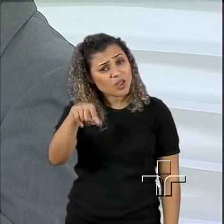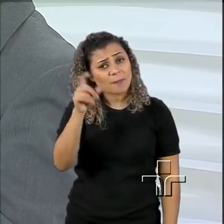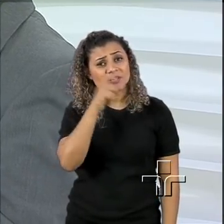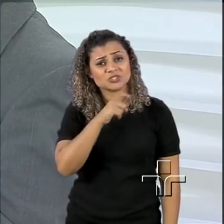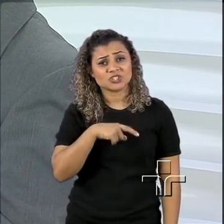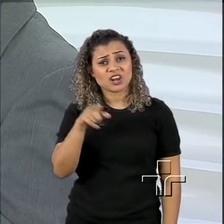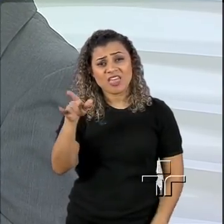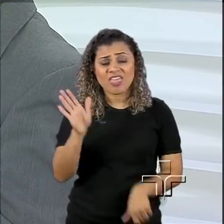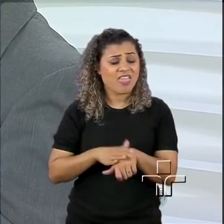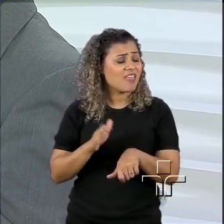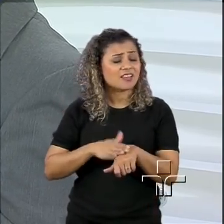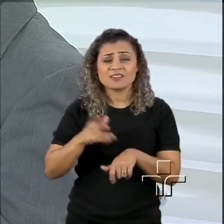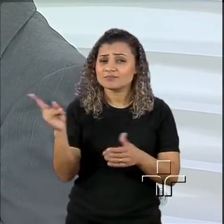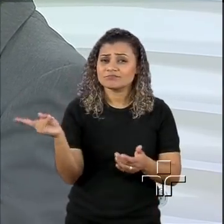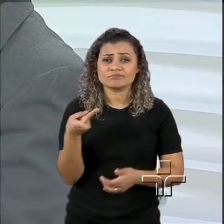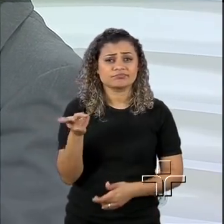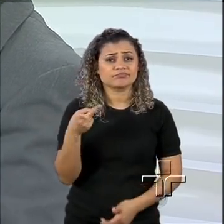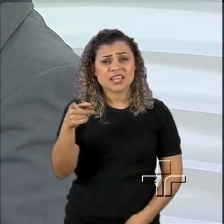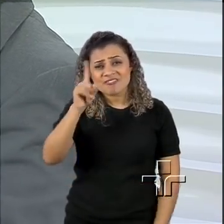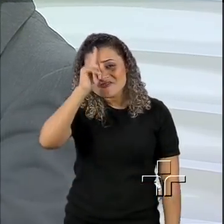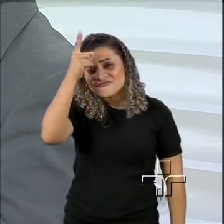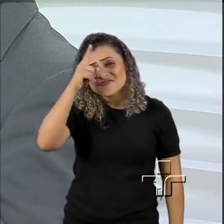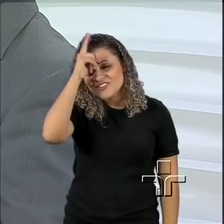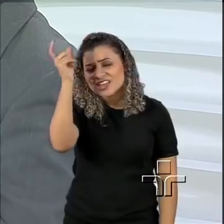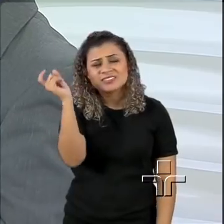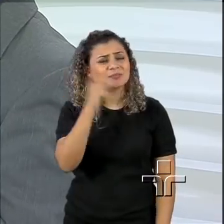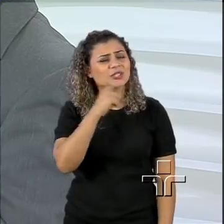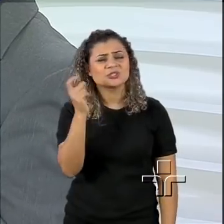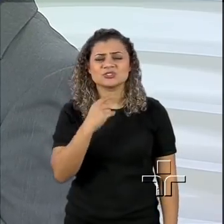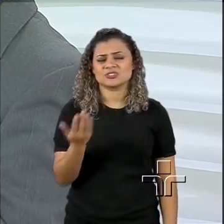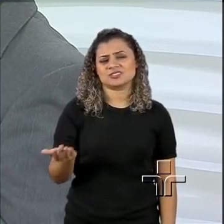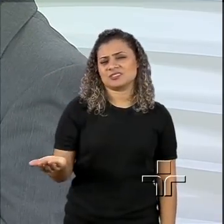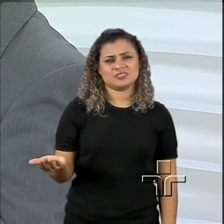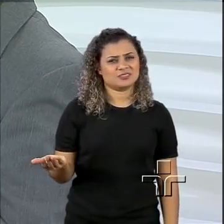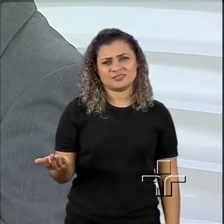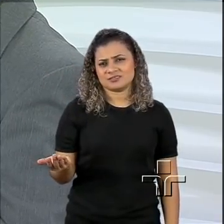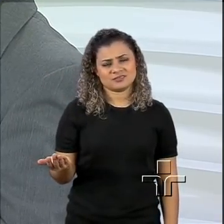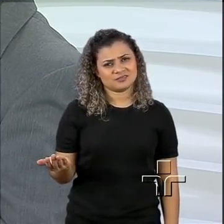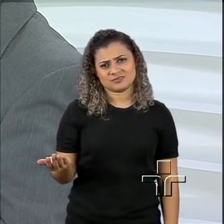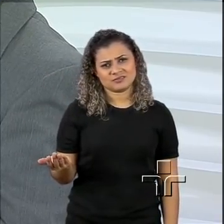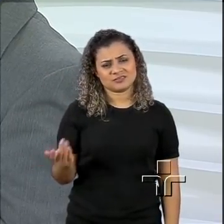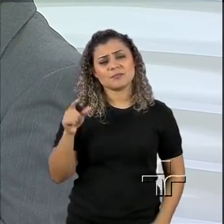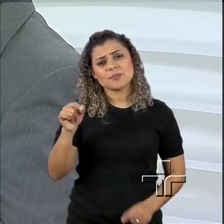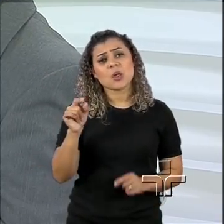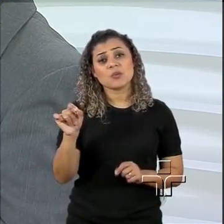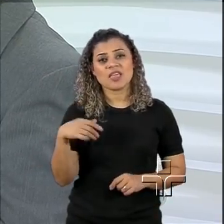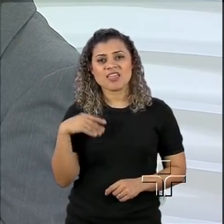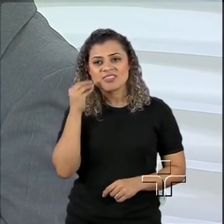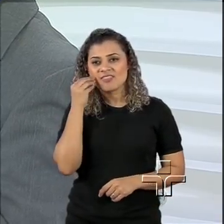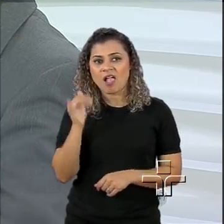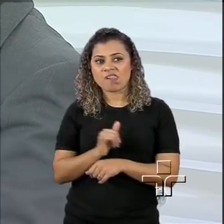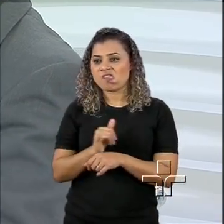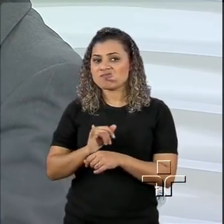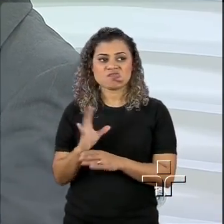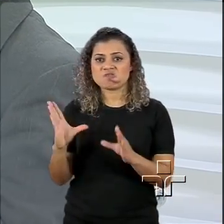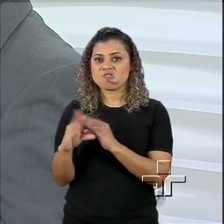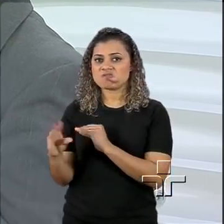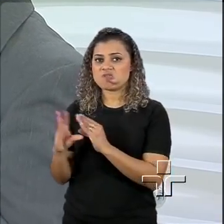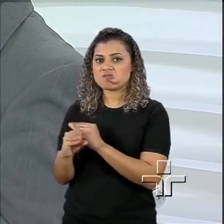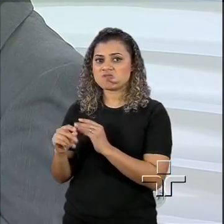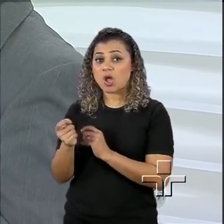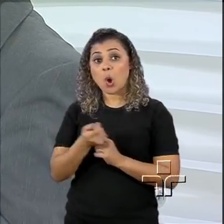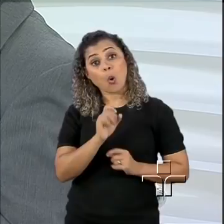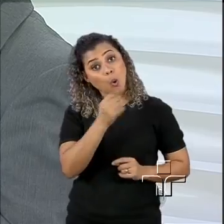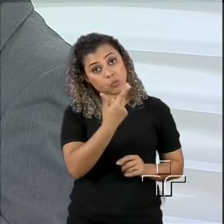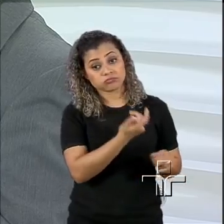tortura eventual pode eventualmente inventar as mentiras que quiser inventar para poder se safar ou para poder ter algum